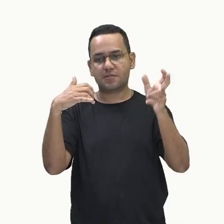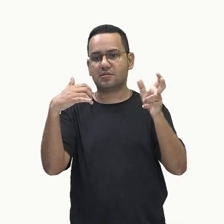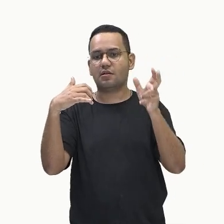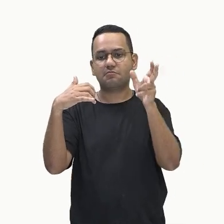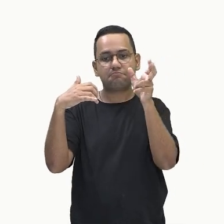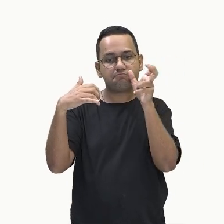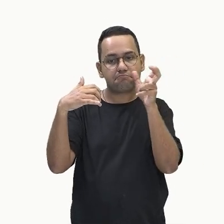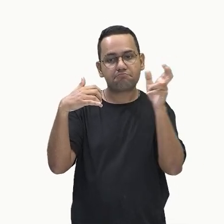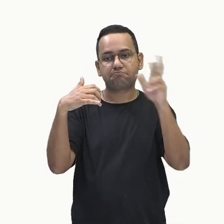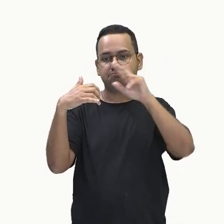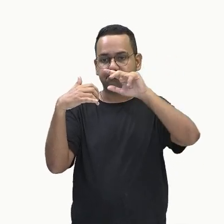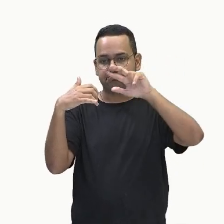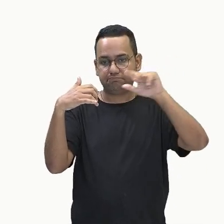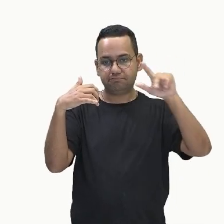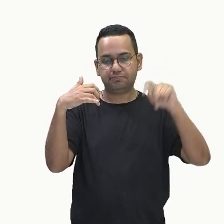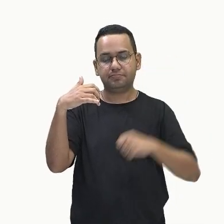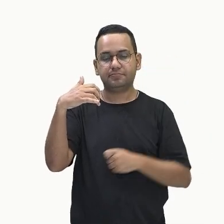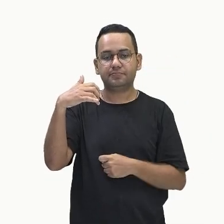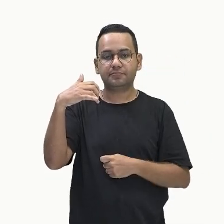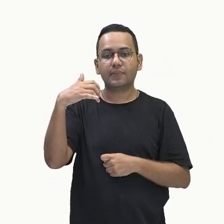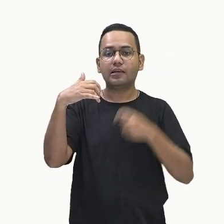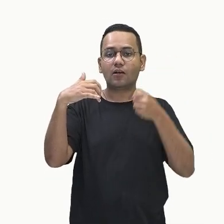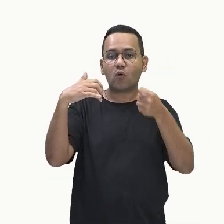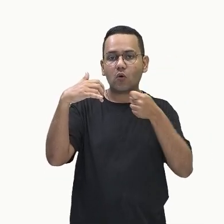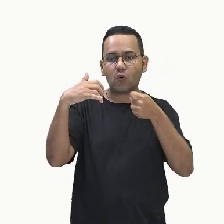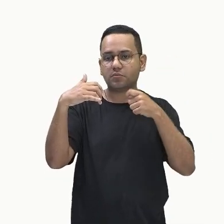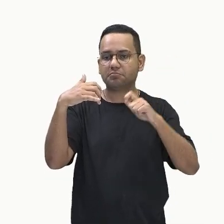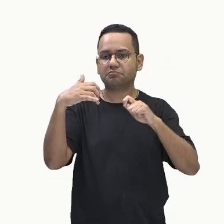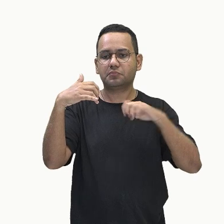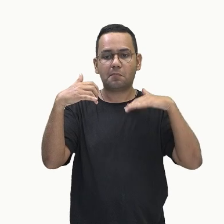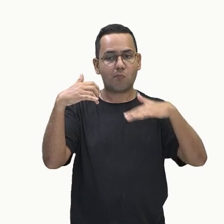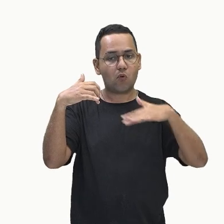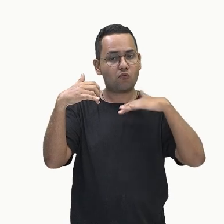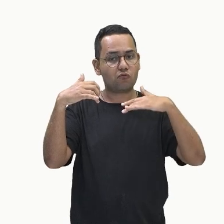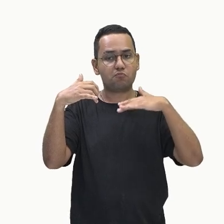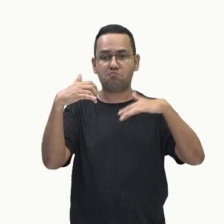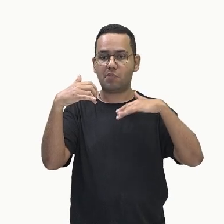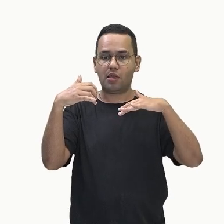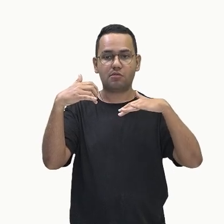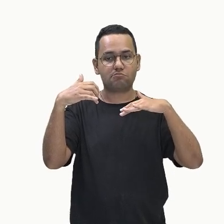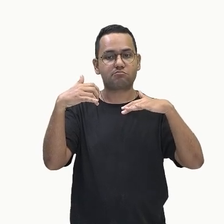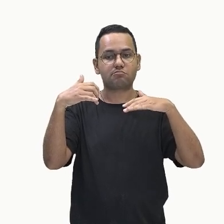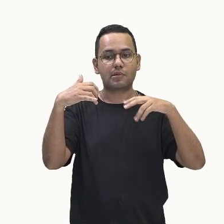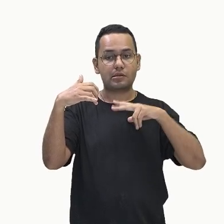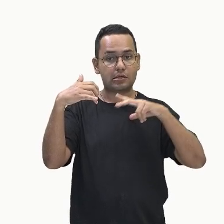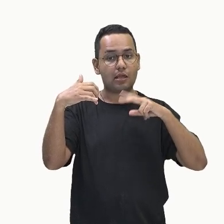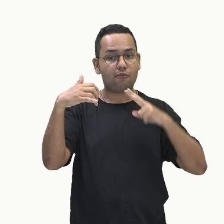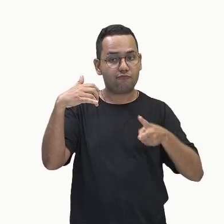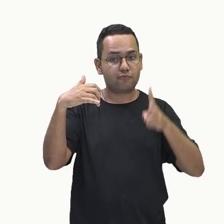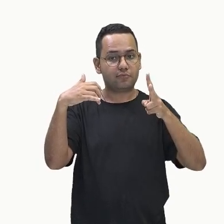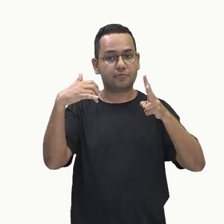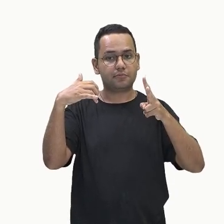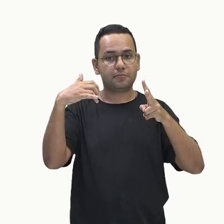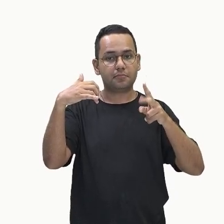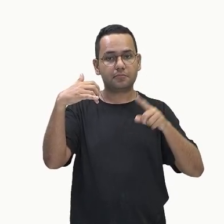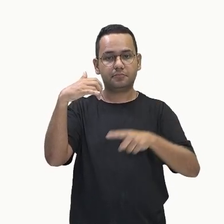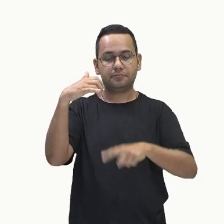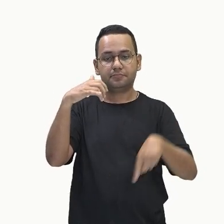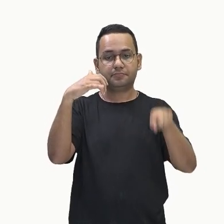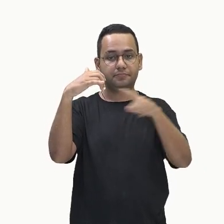audição e o controle dos nossos movimentos voluntários. Já o nosso